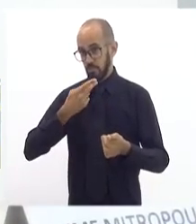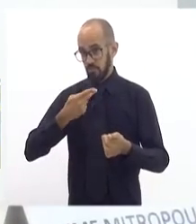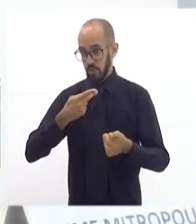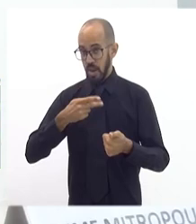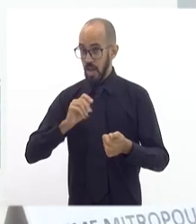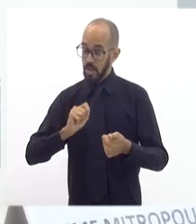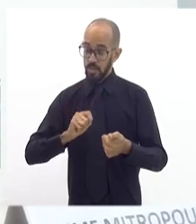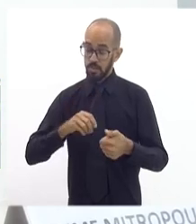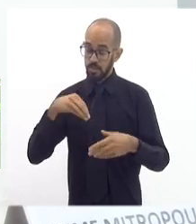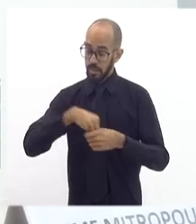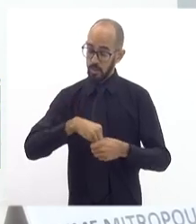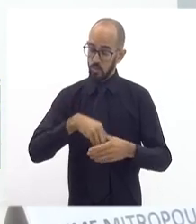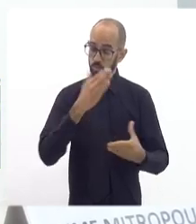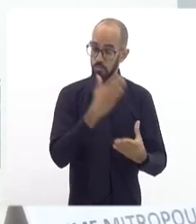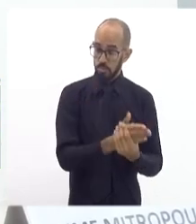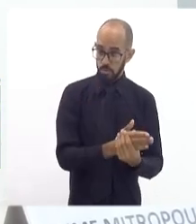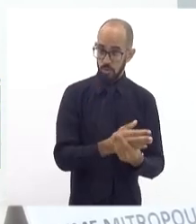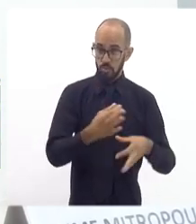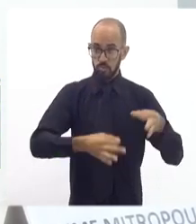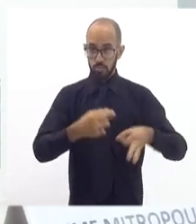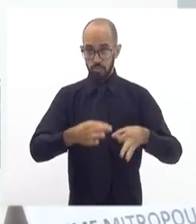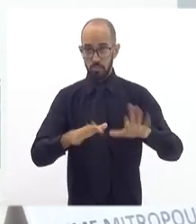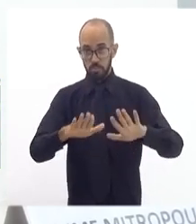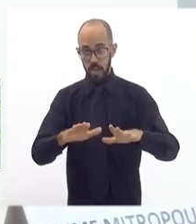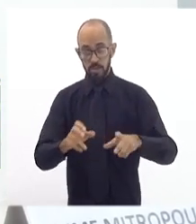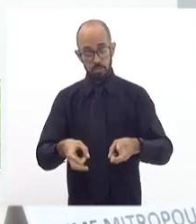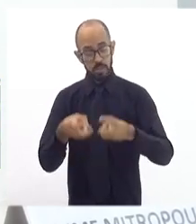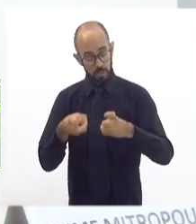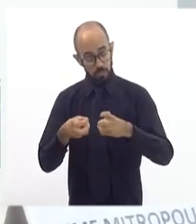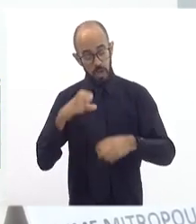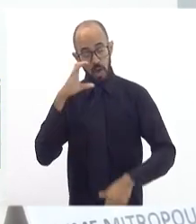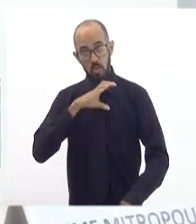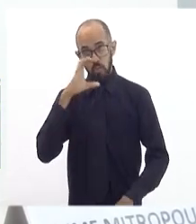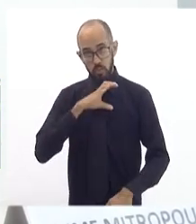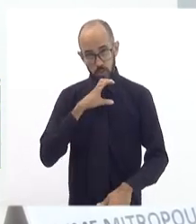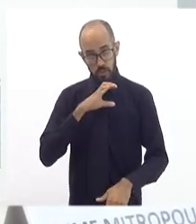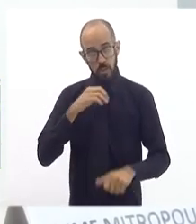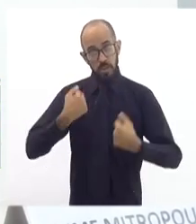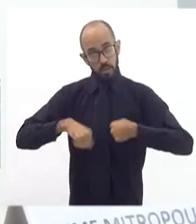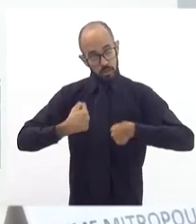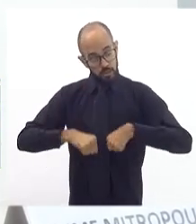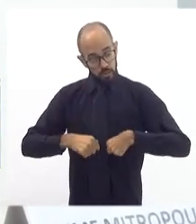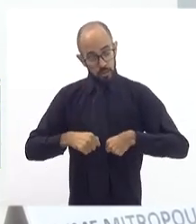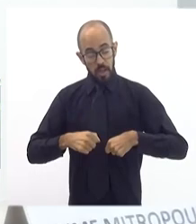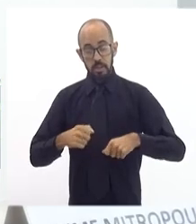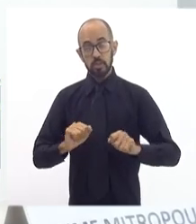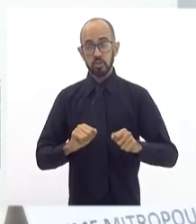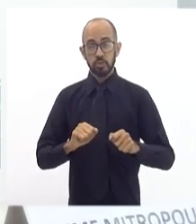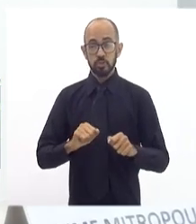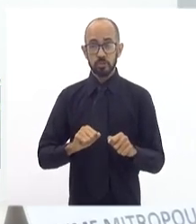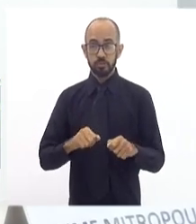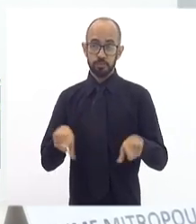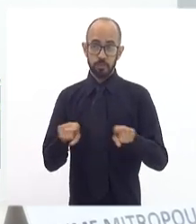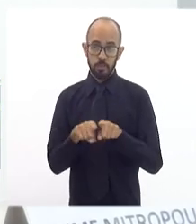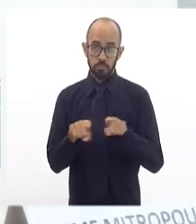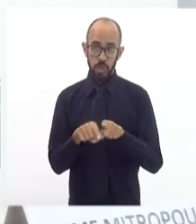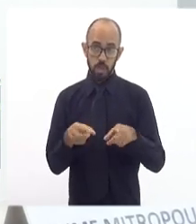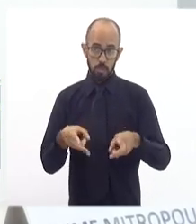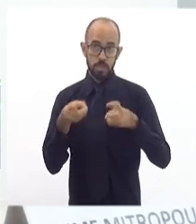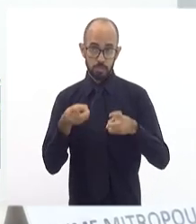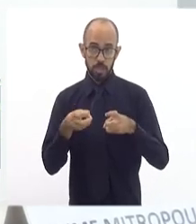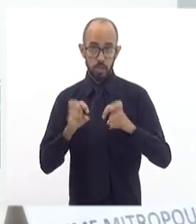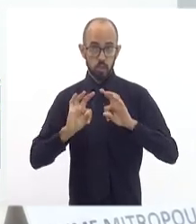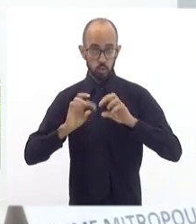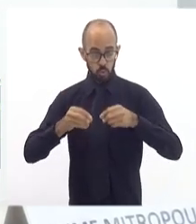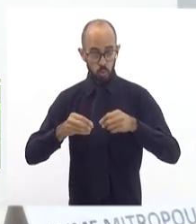autos mais considerando a urgência e necessidade de se caso e ao vir que todas